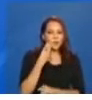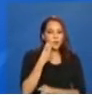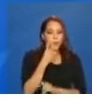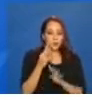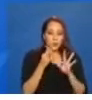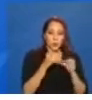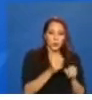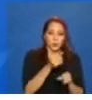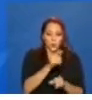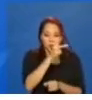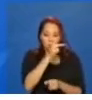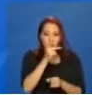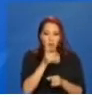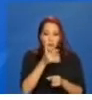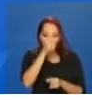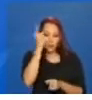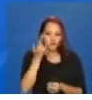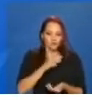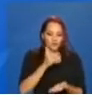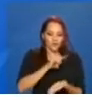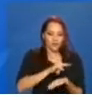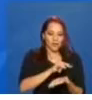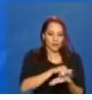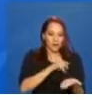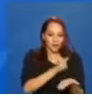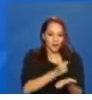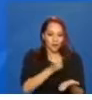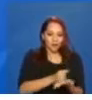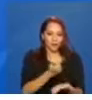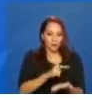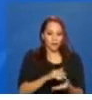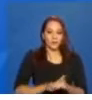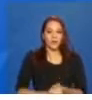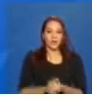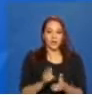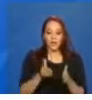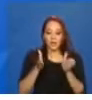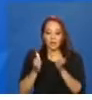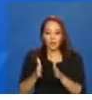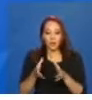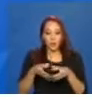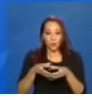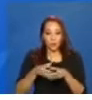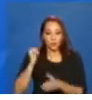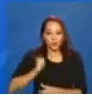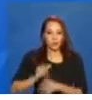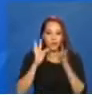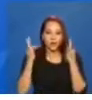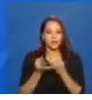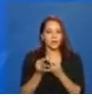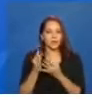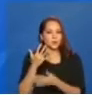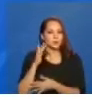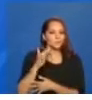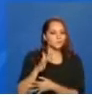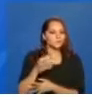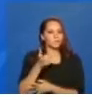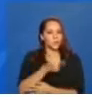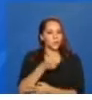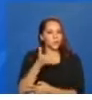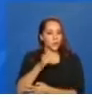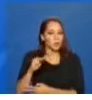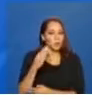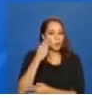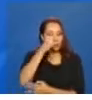os informais. E, finalmente, aqueles do Bolsa Família, que a gente estima que serão 22 milhões de brasileiros do